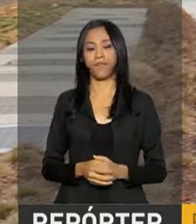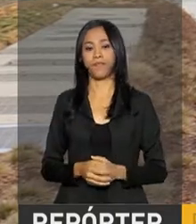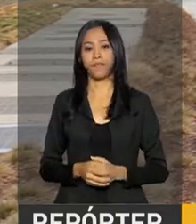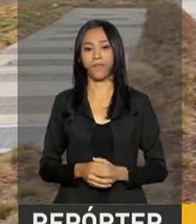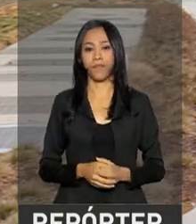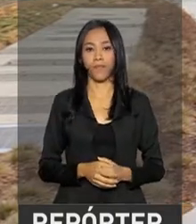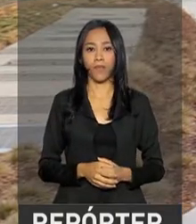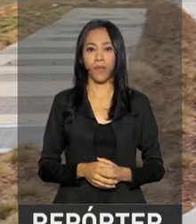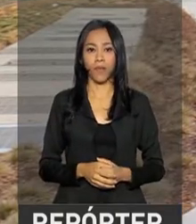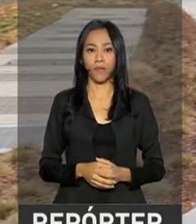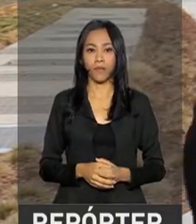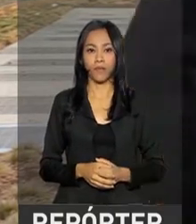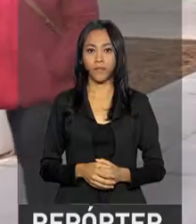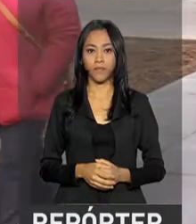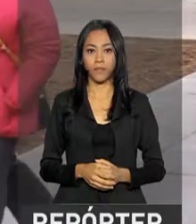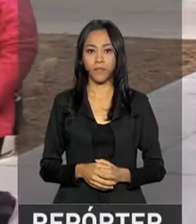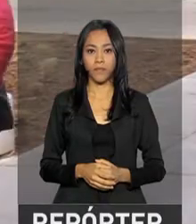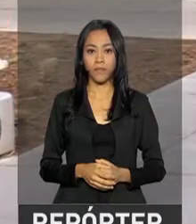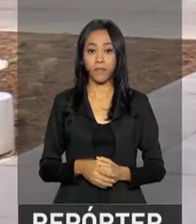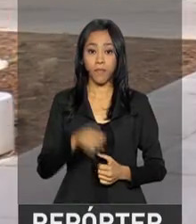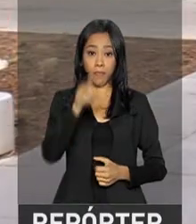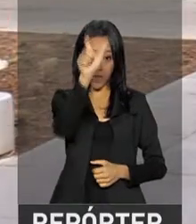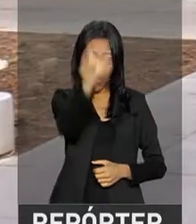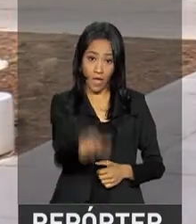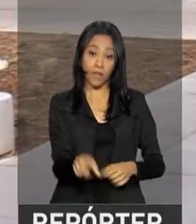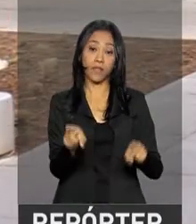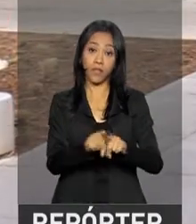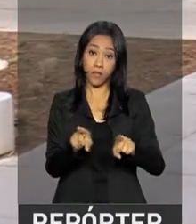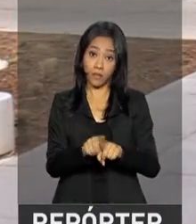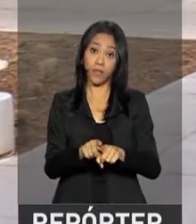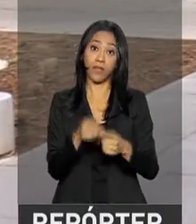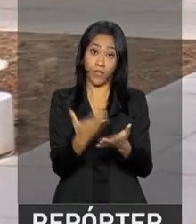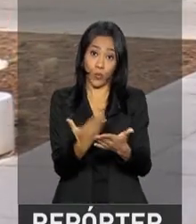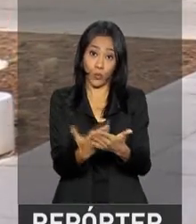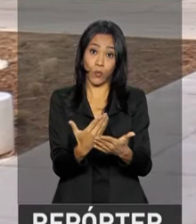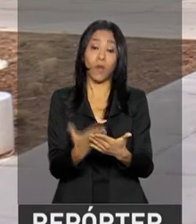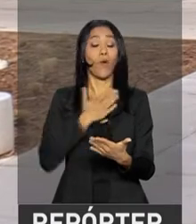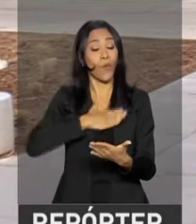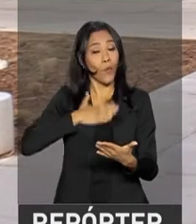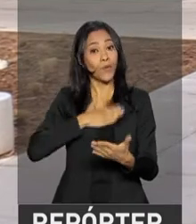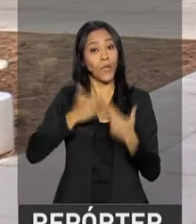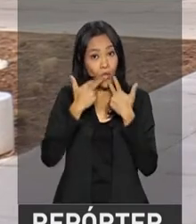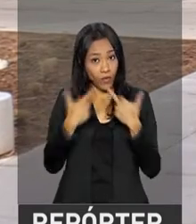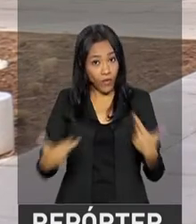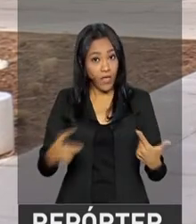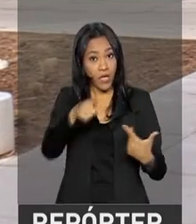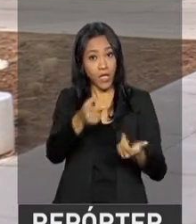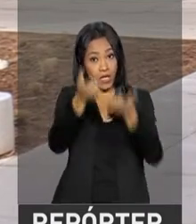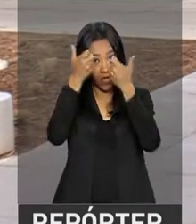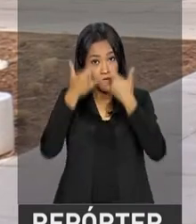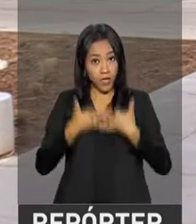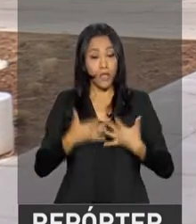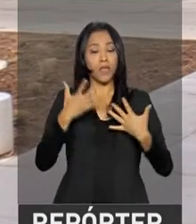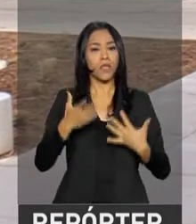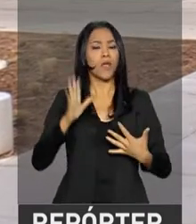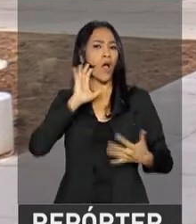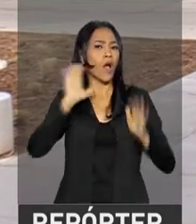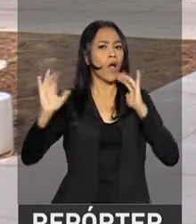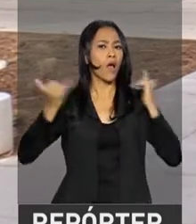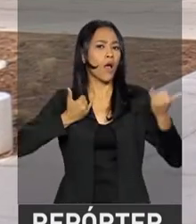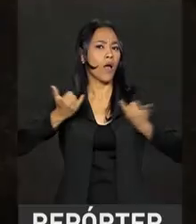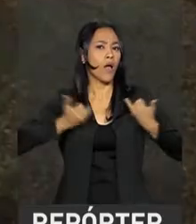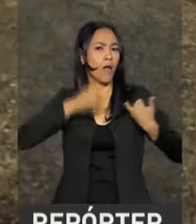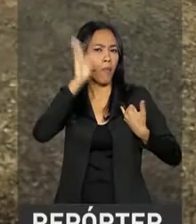o garoto lucas foresti estudante também gostou da novidade ela me contou que ouviu falar que o brasil é muito